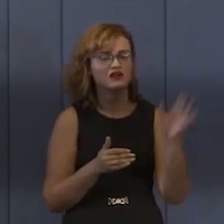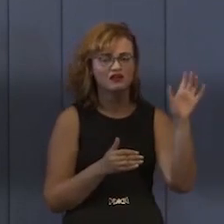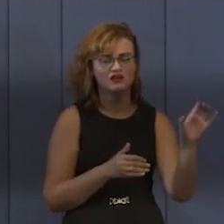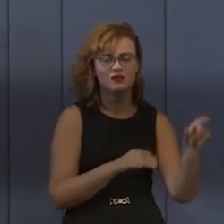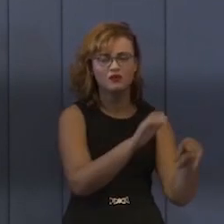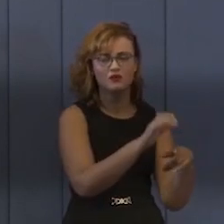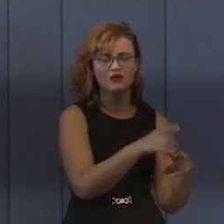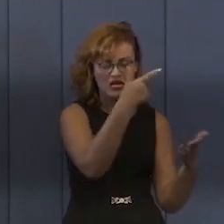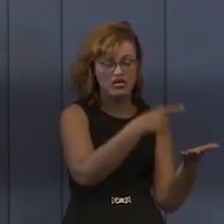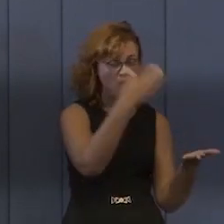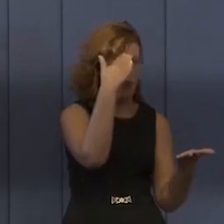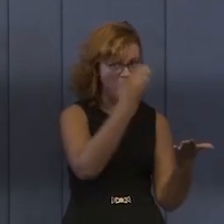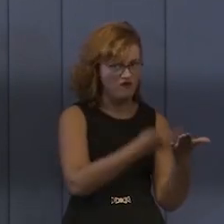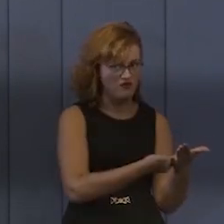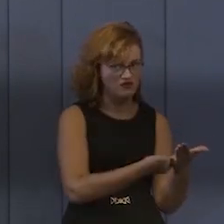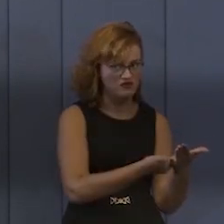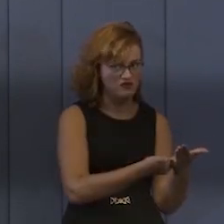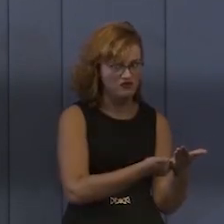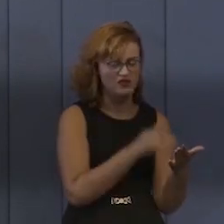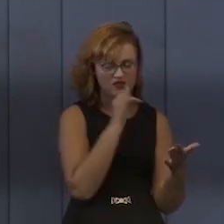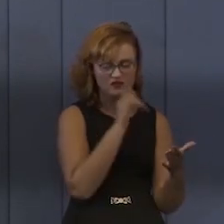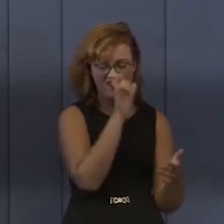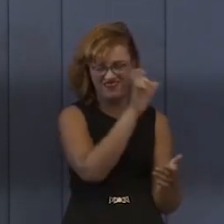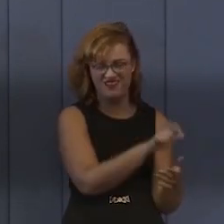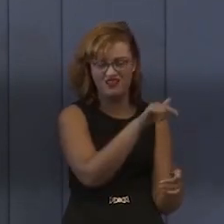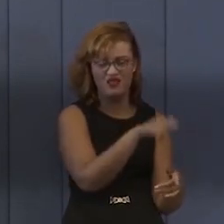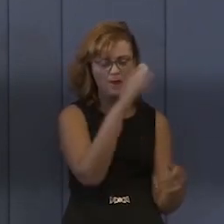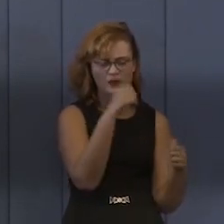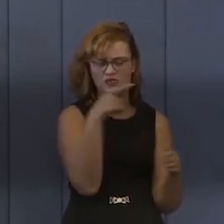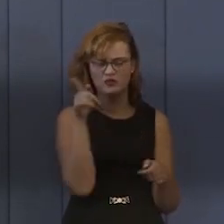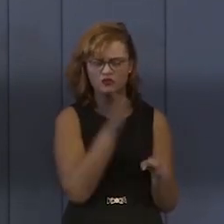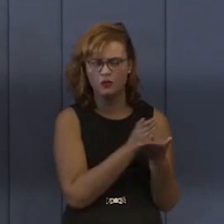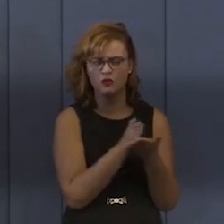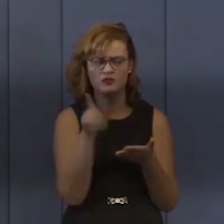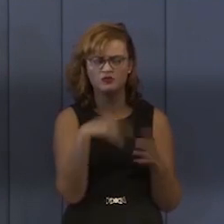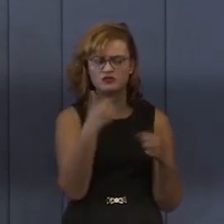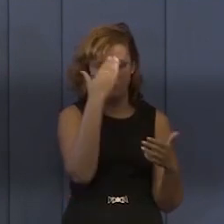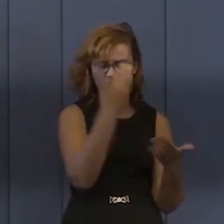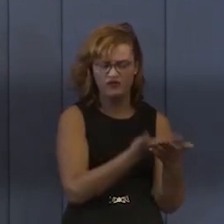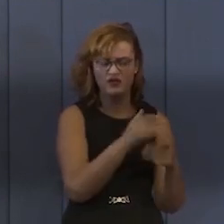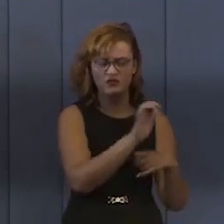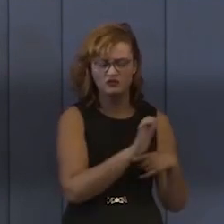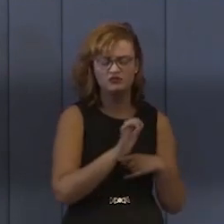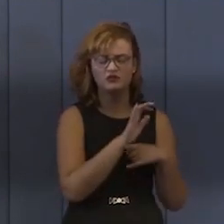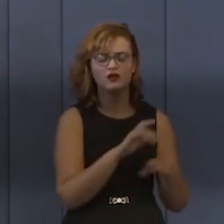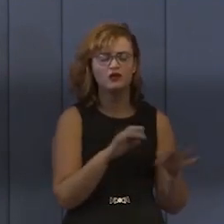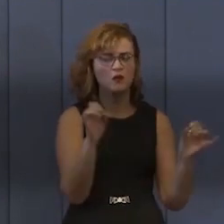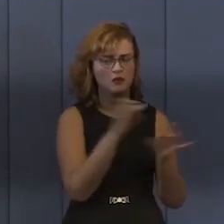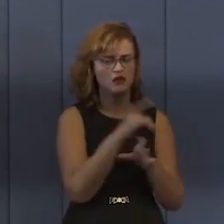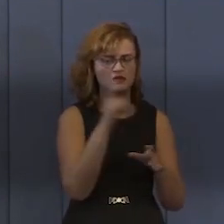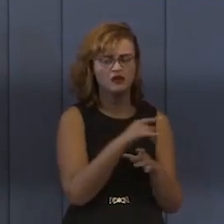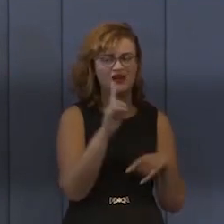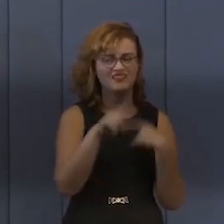parto de um estado de confiança. Portanto, a minha premissa é que eu devo